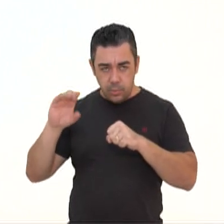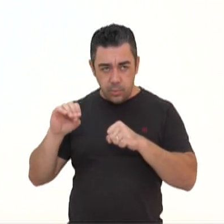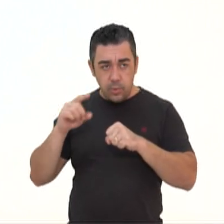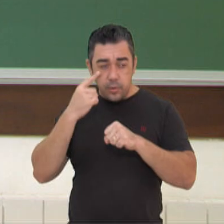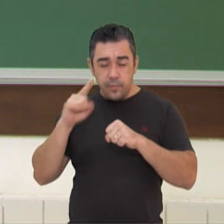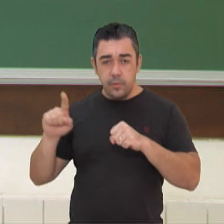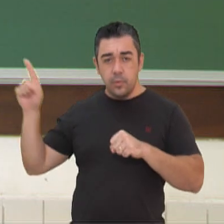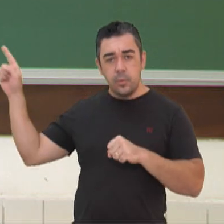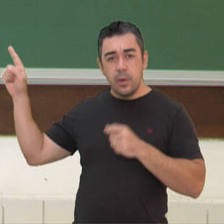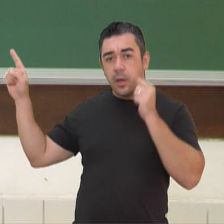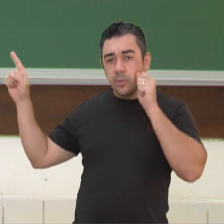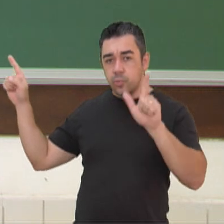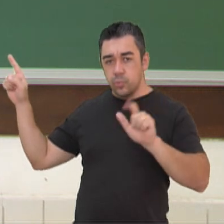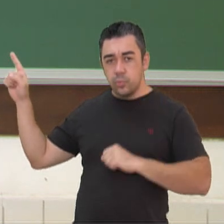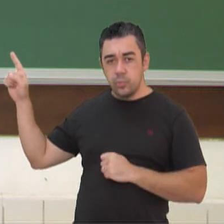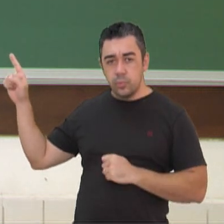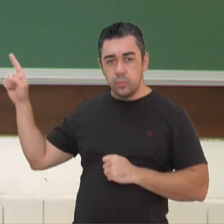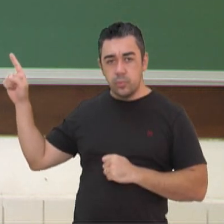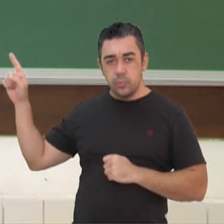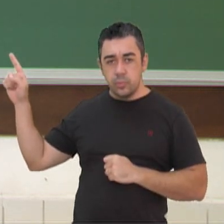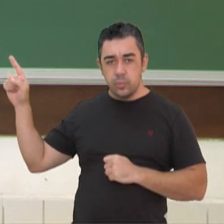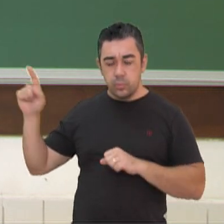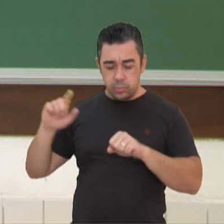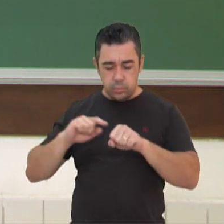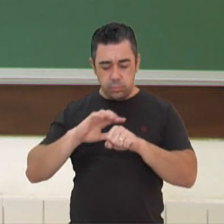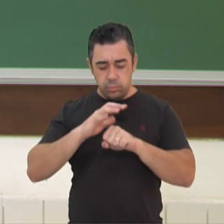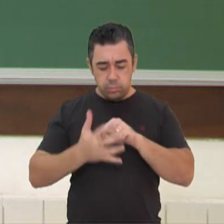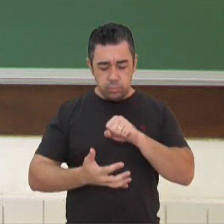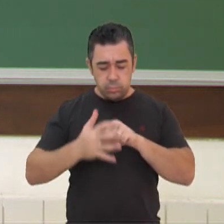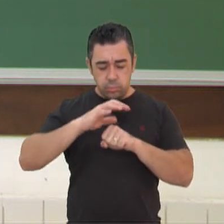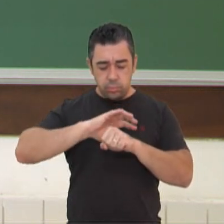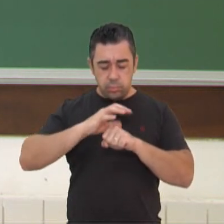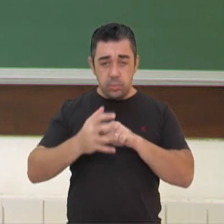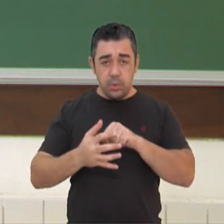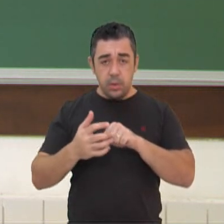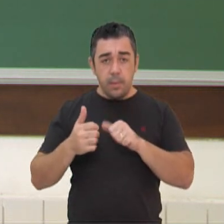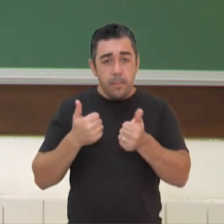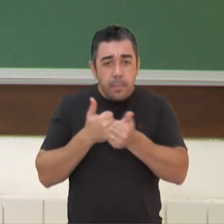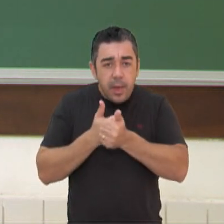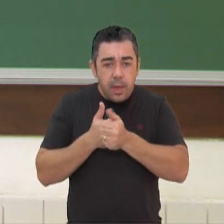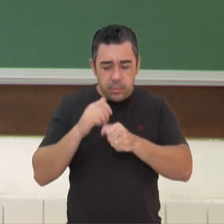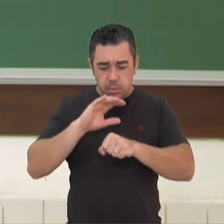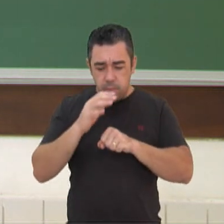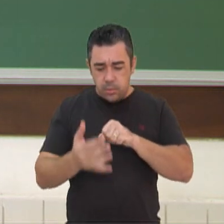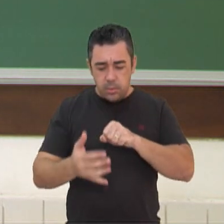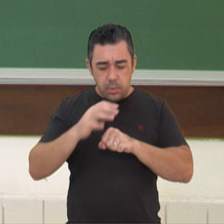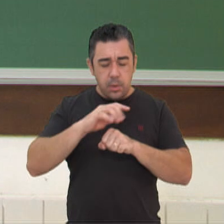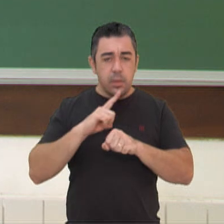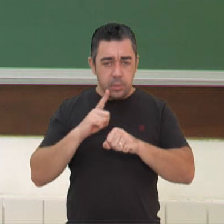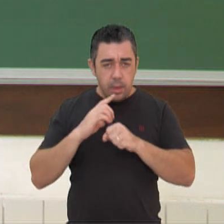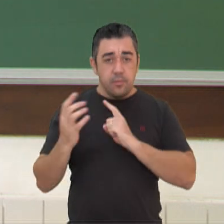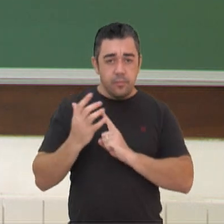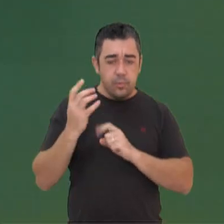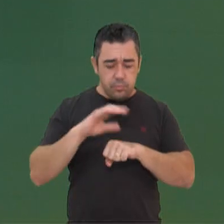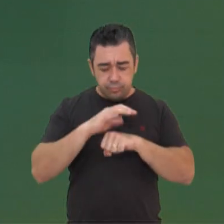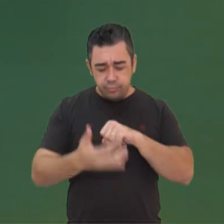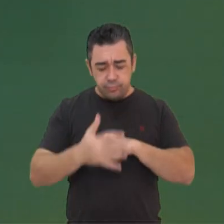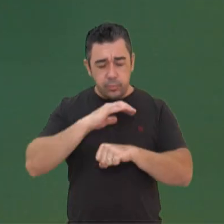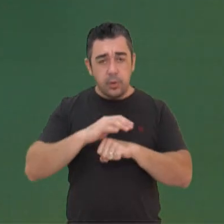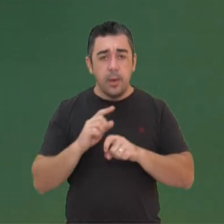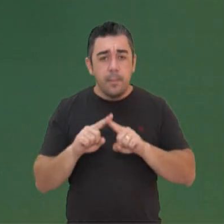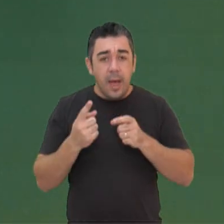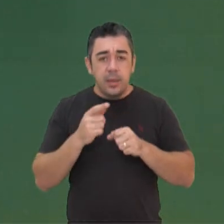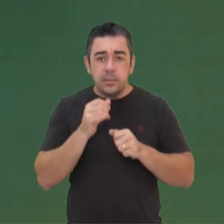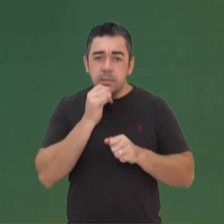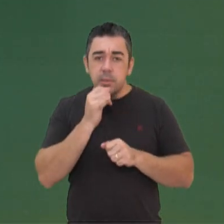Essa carga Q é geradora de campo elétrico, né, ela influencia todos os seus arredores, Mas num dado instante, a gente consegue prender uma